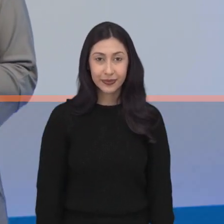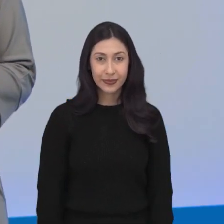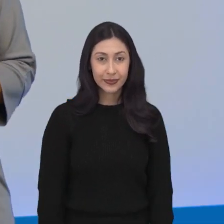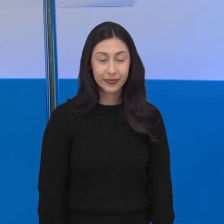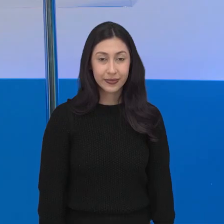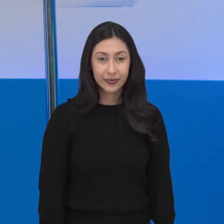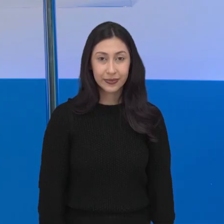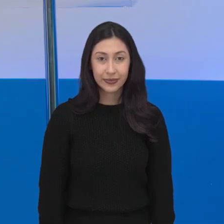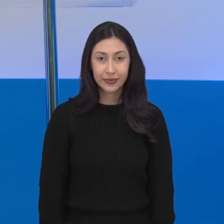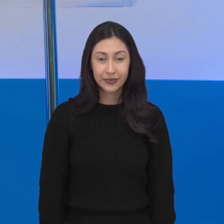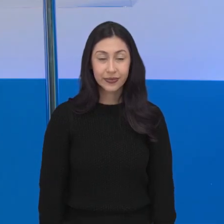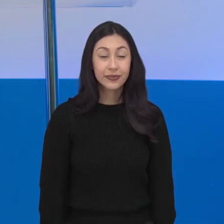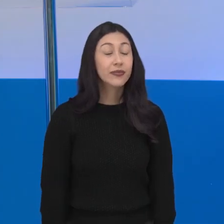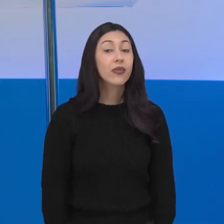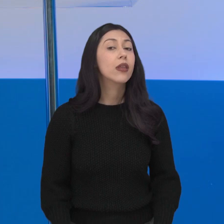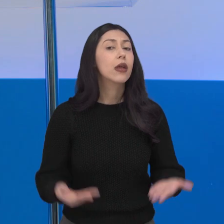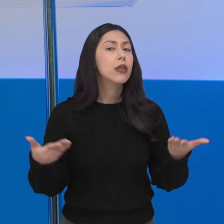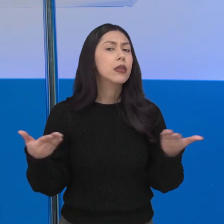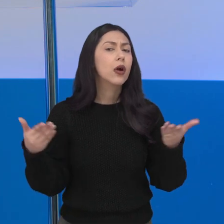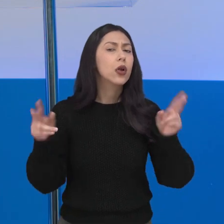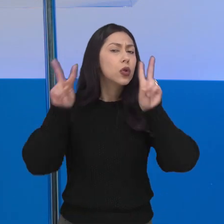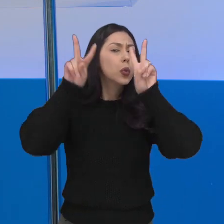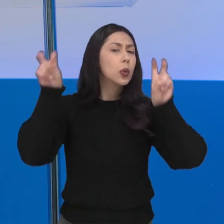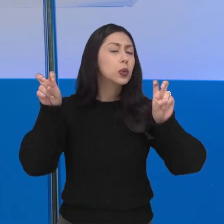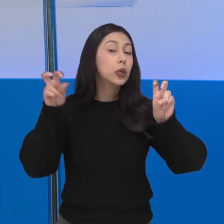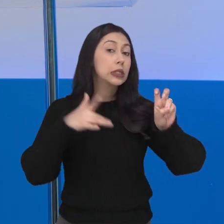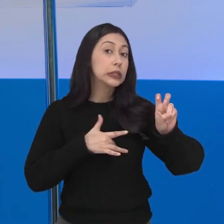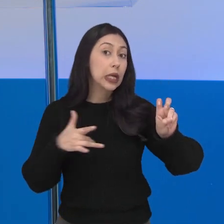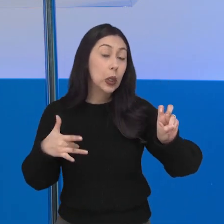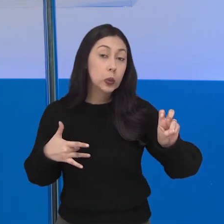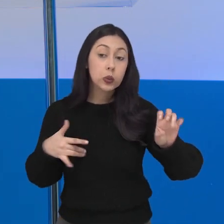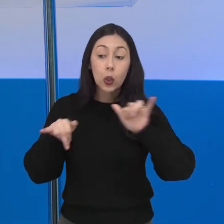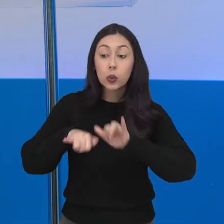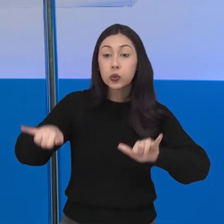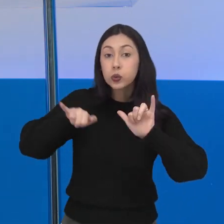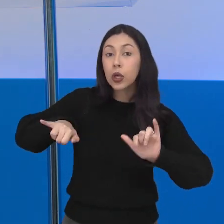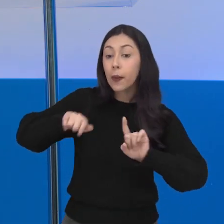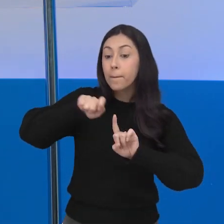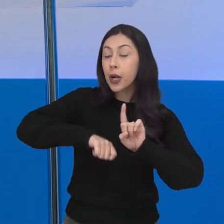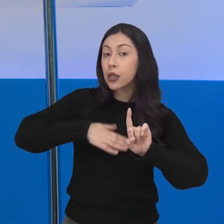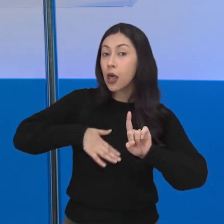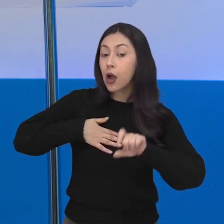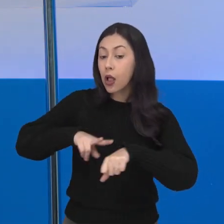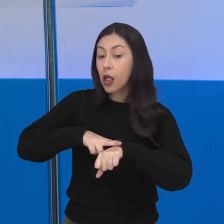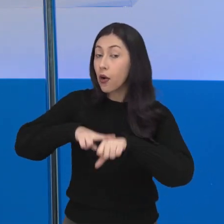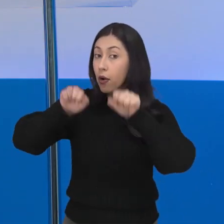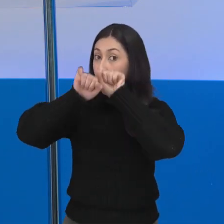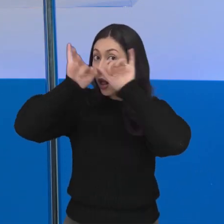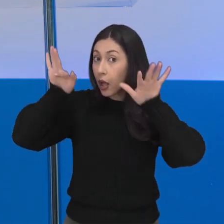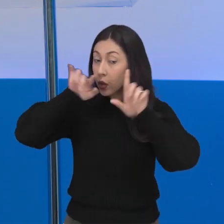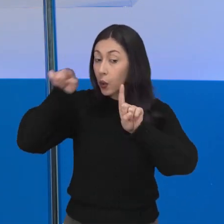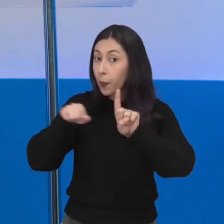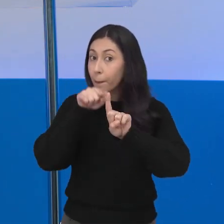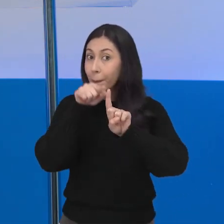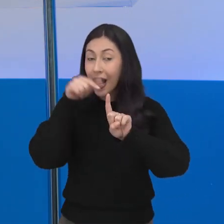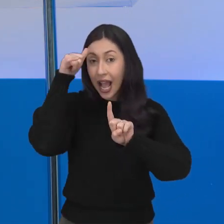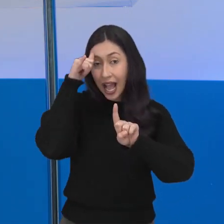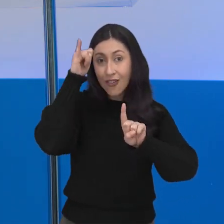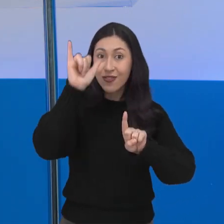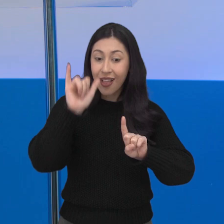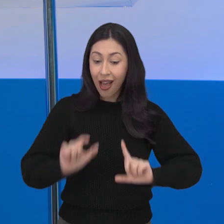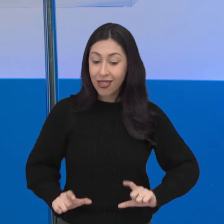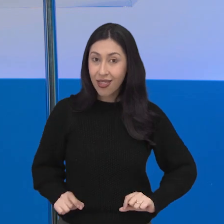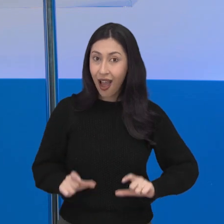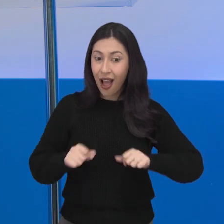3941-6129. E a gente fala agora de saúde. A campanha Agosto Verde Claro, de sensibilização e combate ao